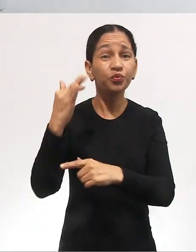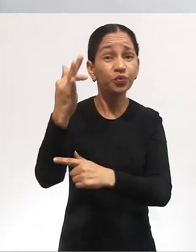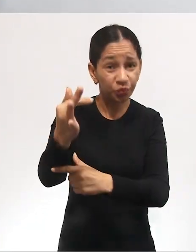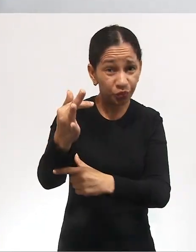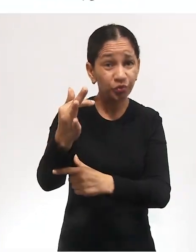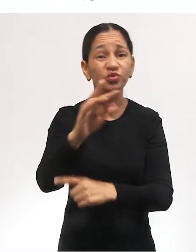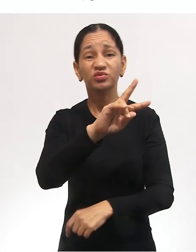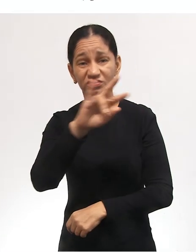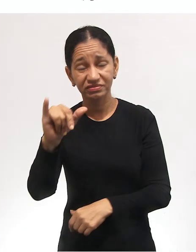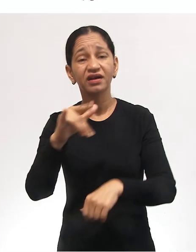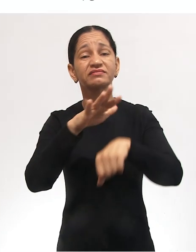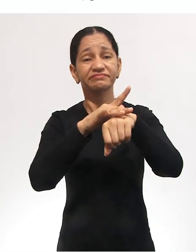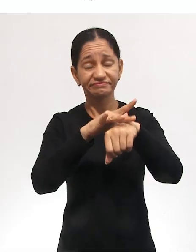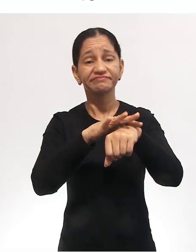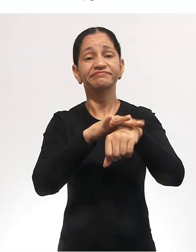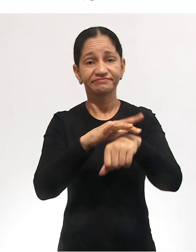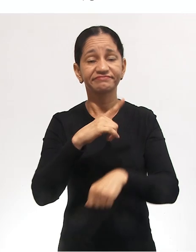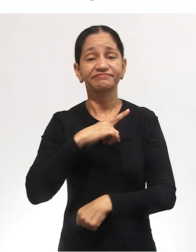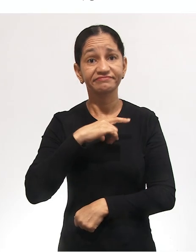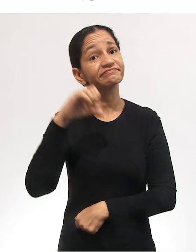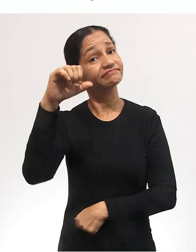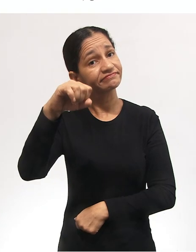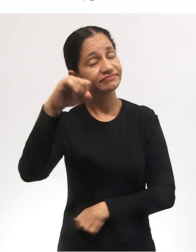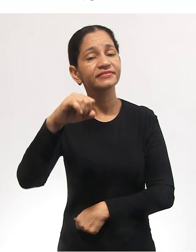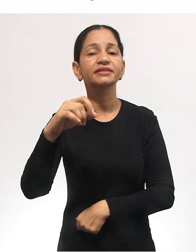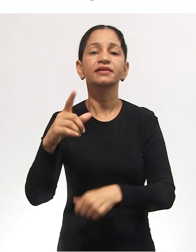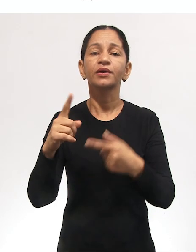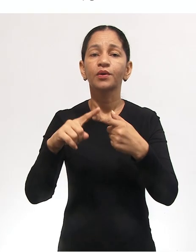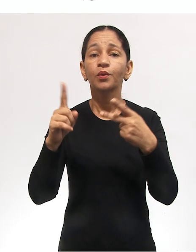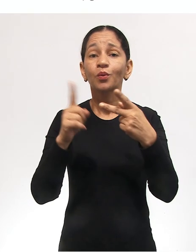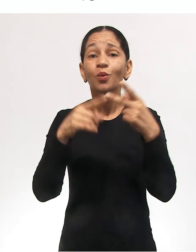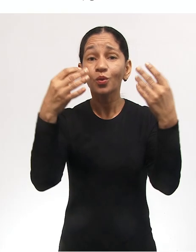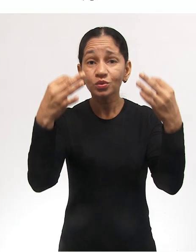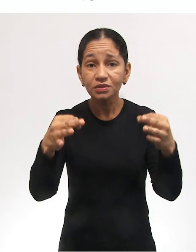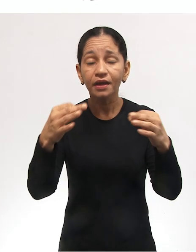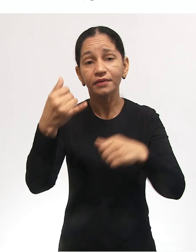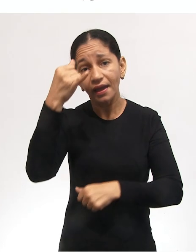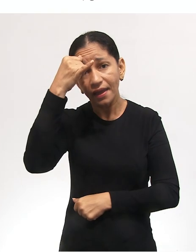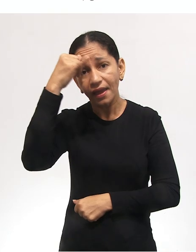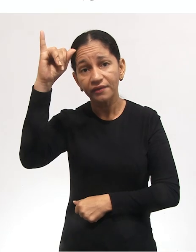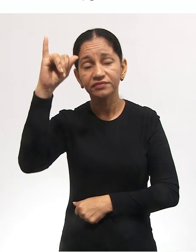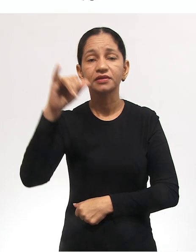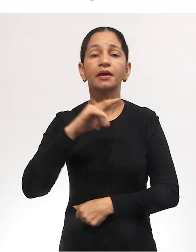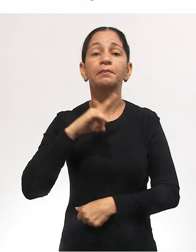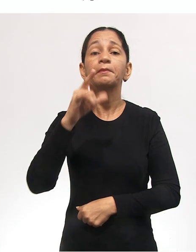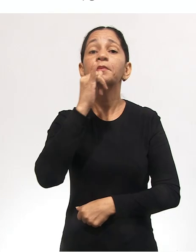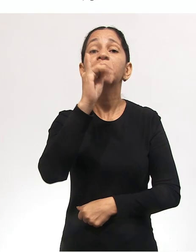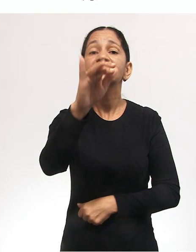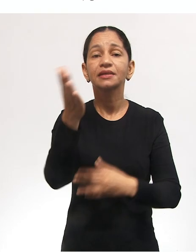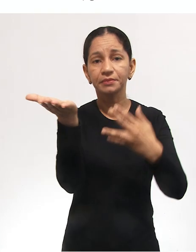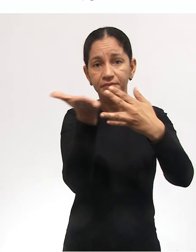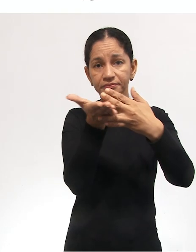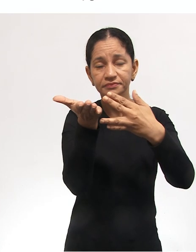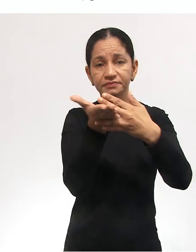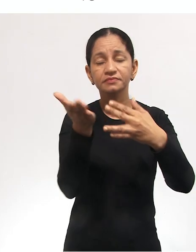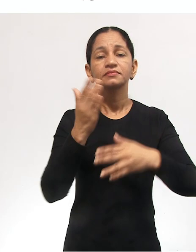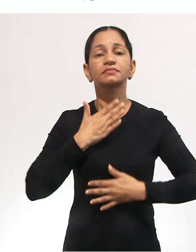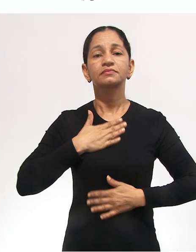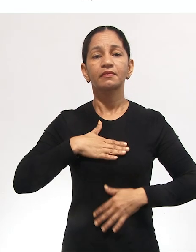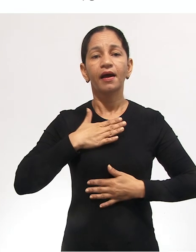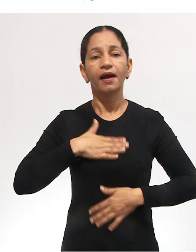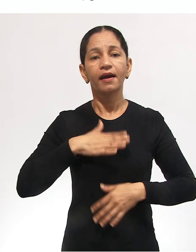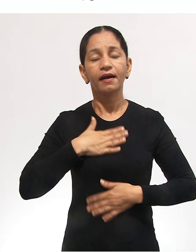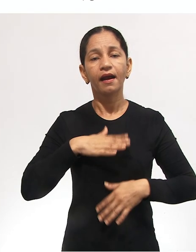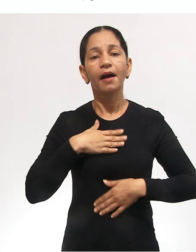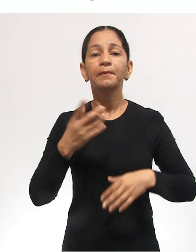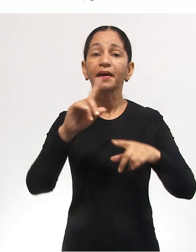ao longo do prazo. Então, a prevenção é a questão ergonômica e pausas periódicas, e os sintomas que nós